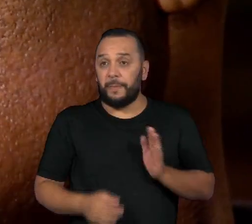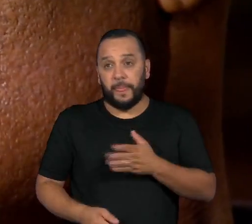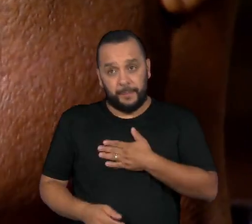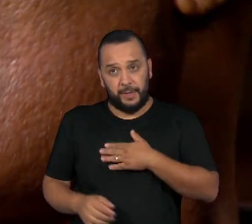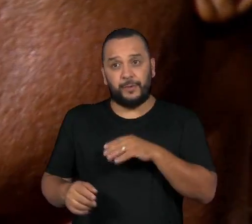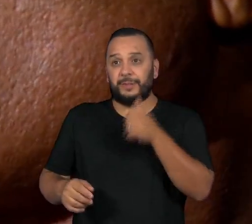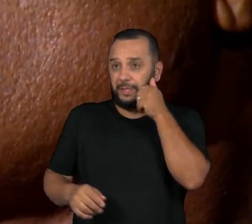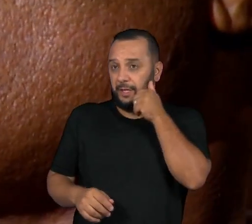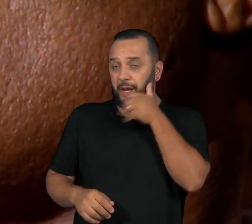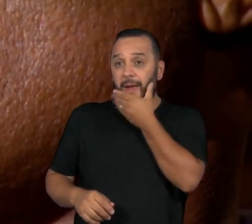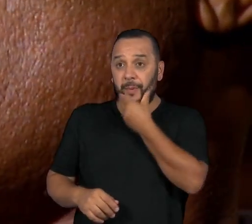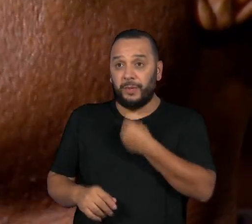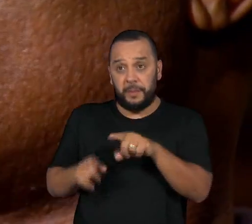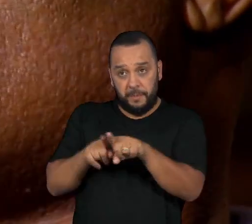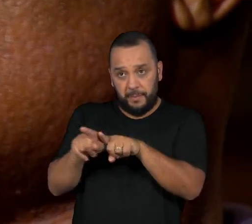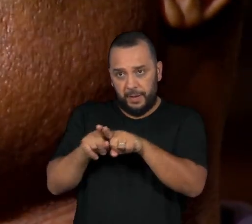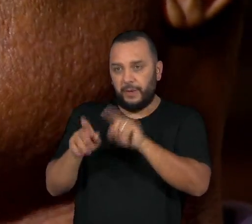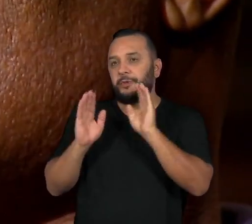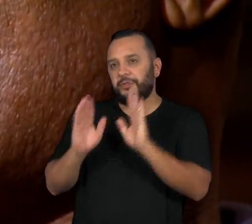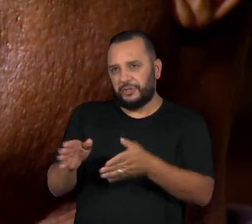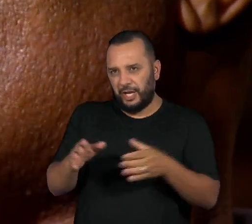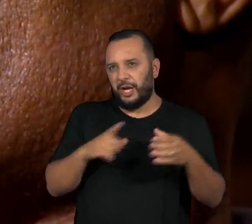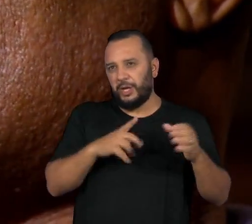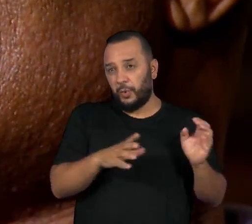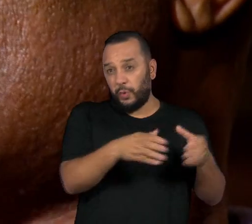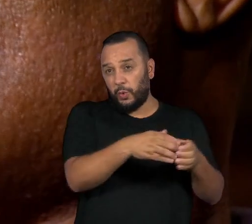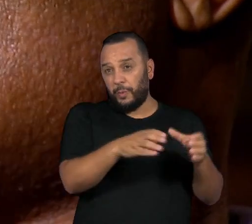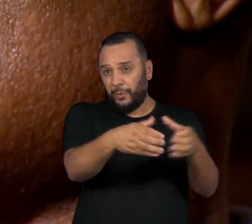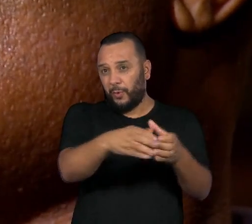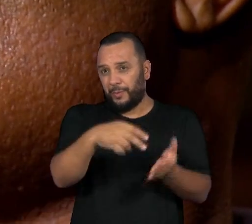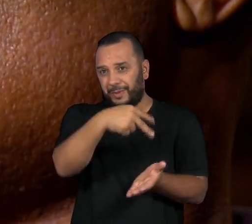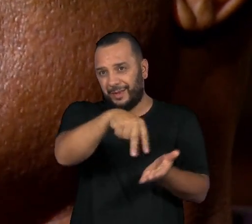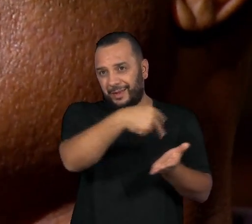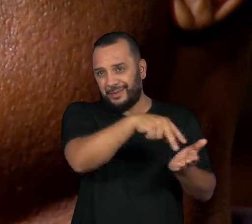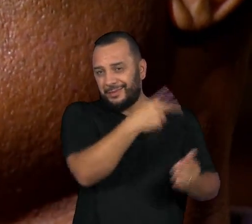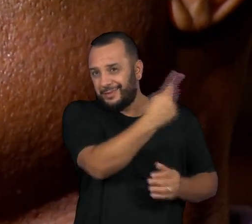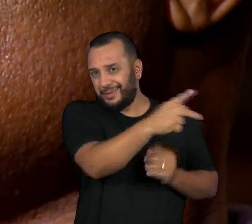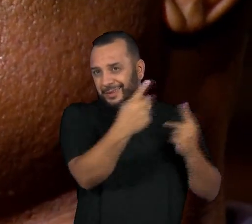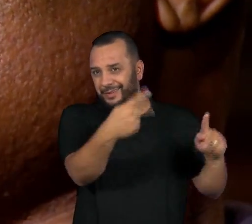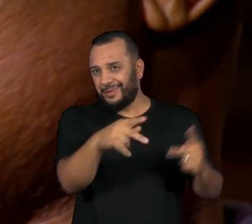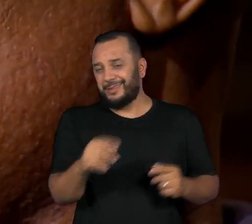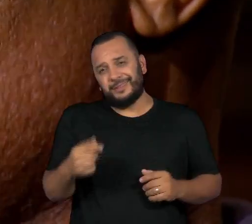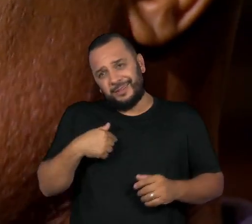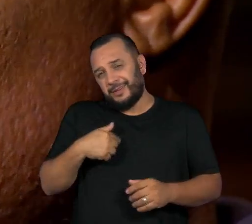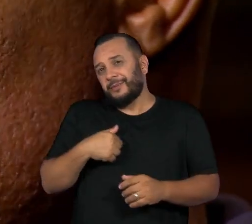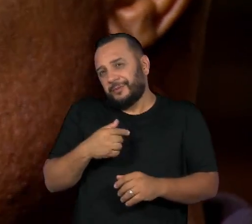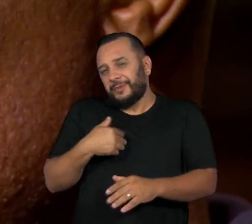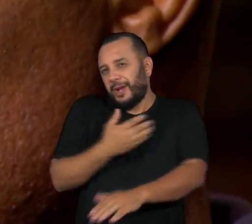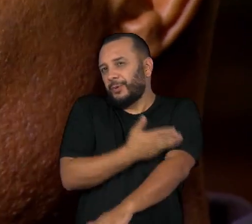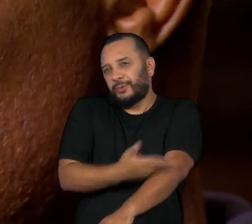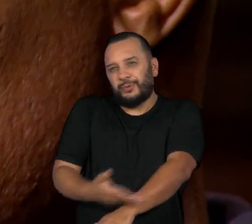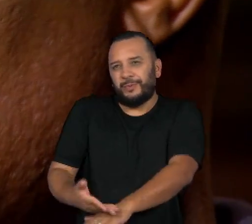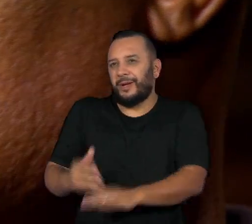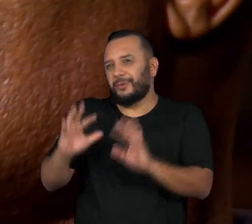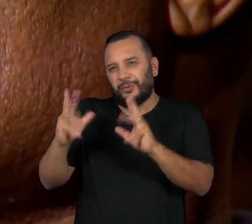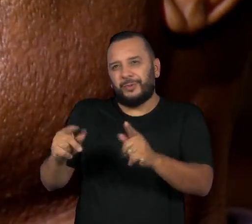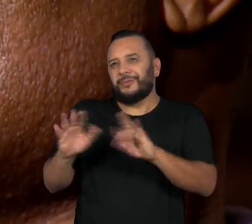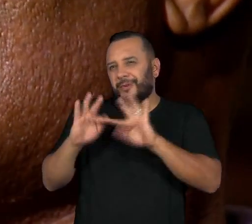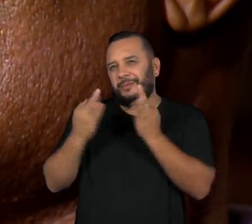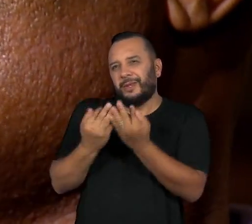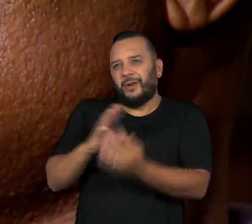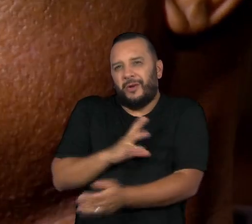faziam, essa coisa do dançar era bem melhor visto por todos lá em